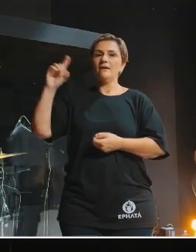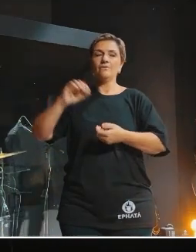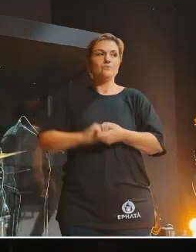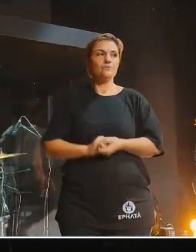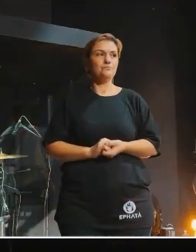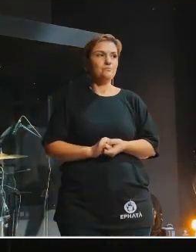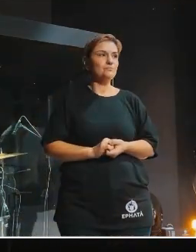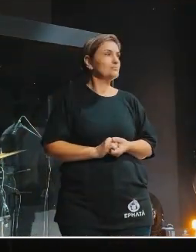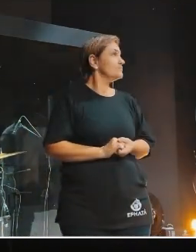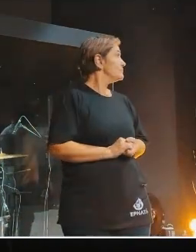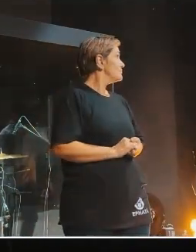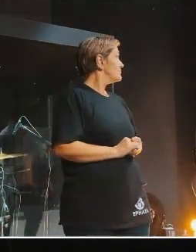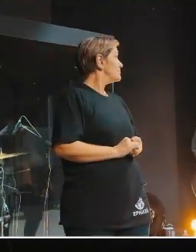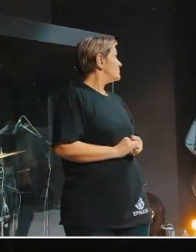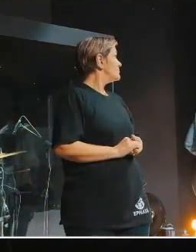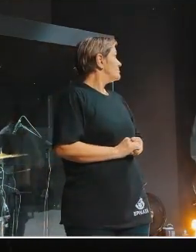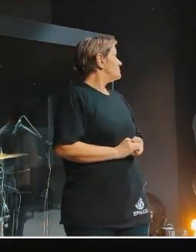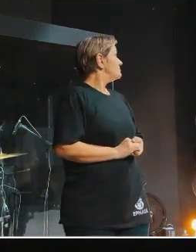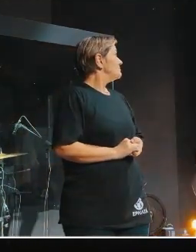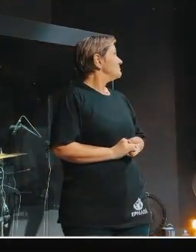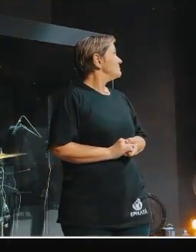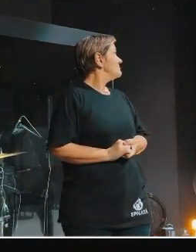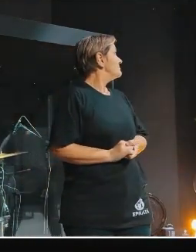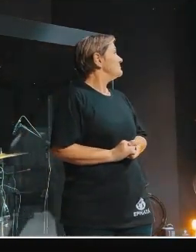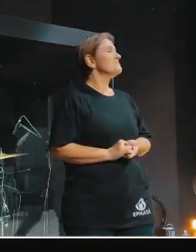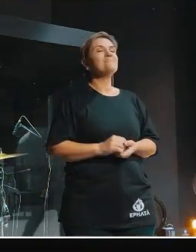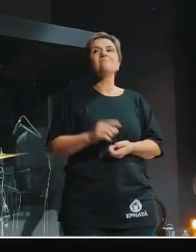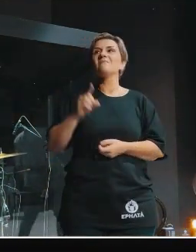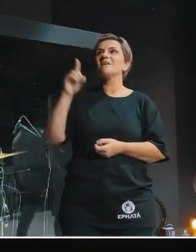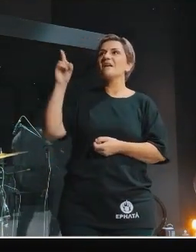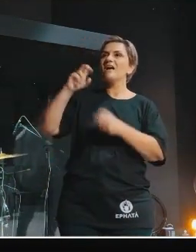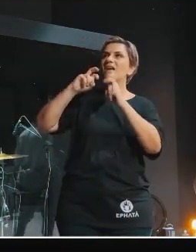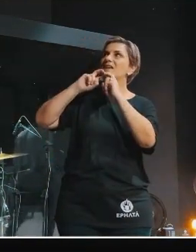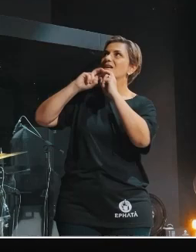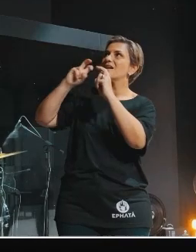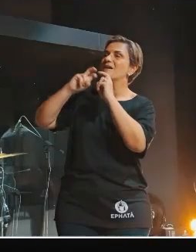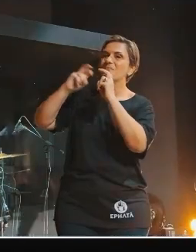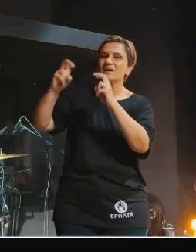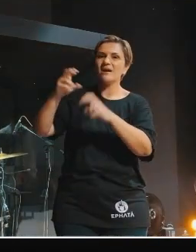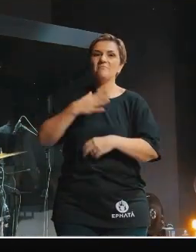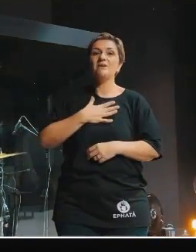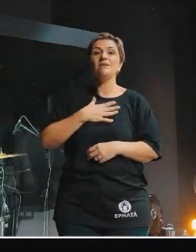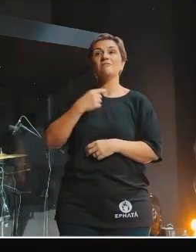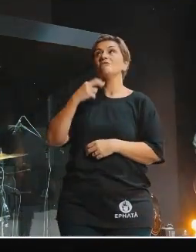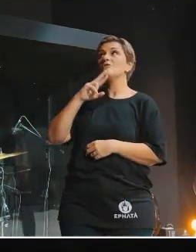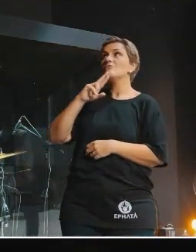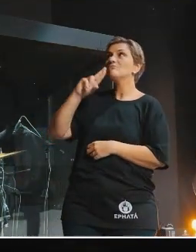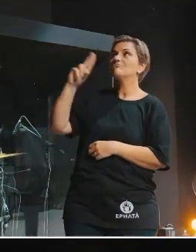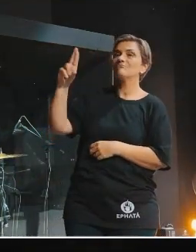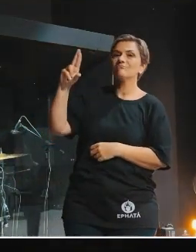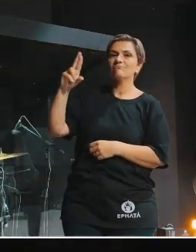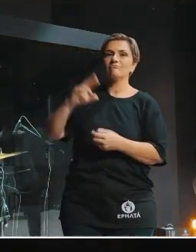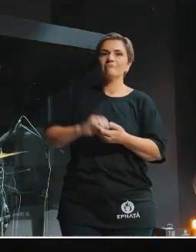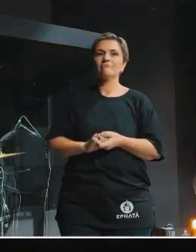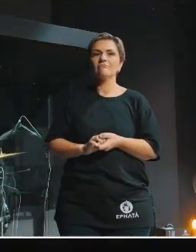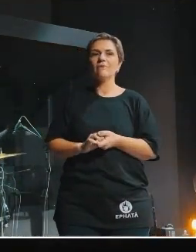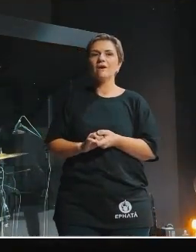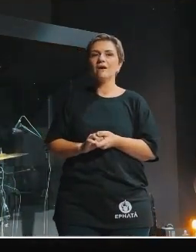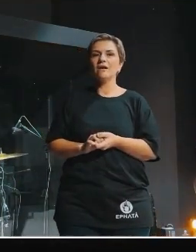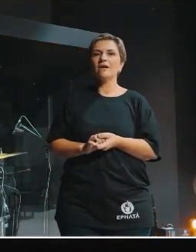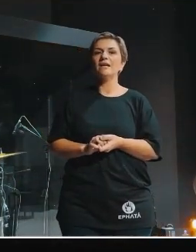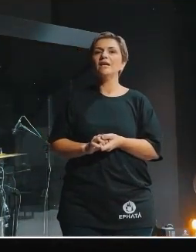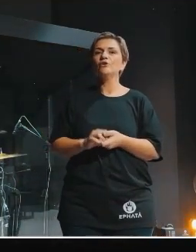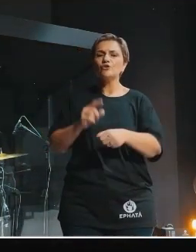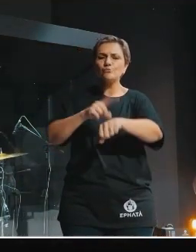eu lhe darei respostas e na